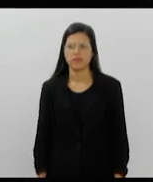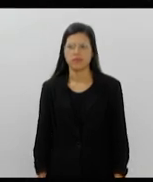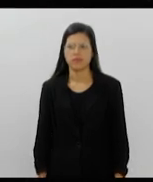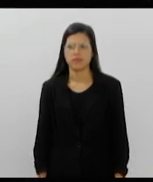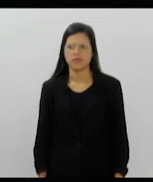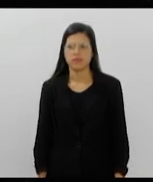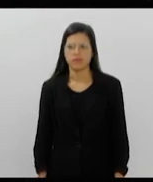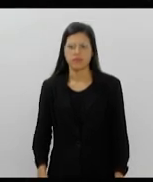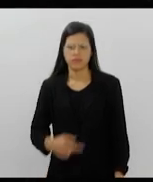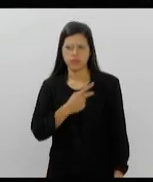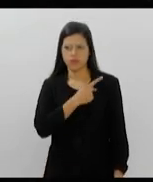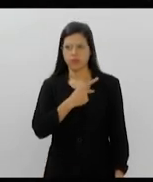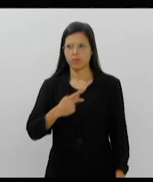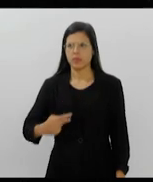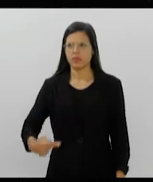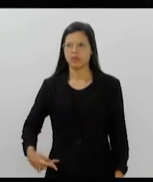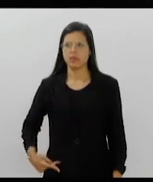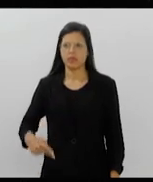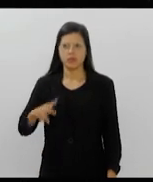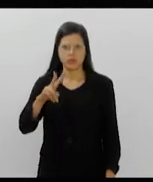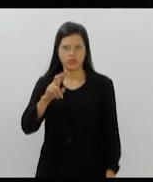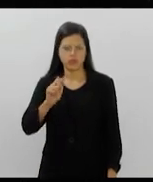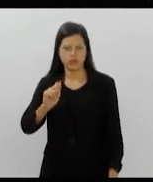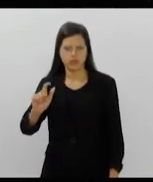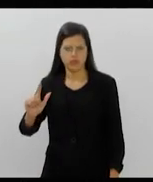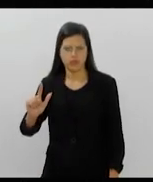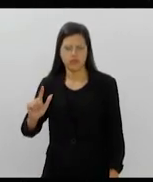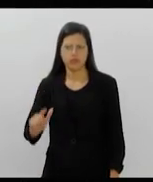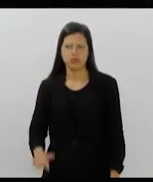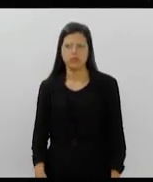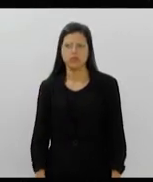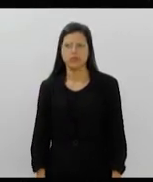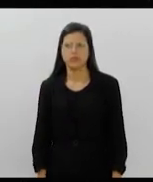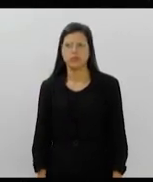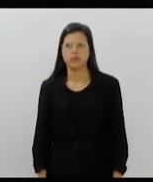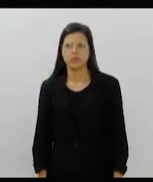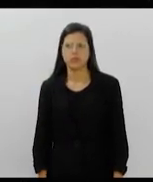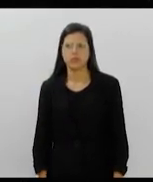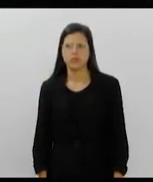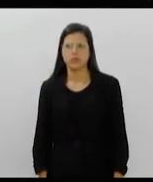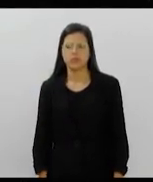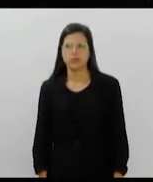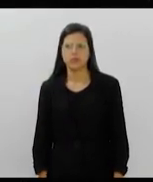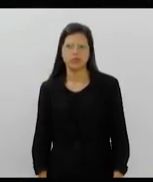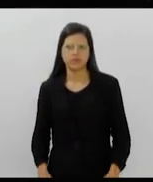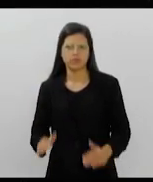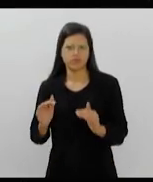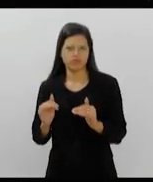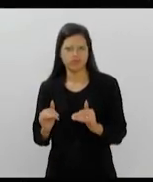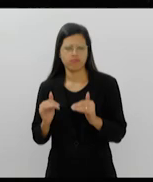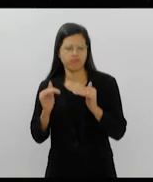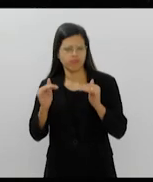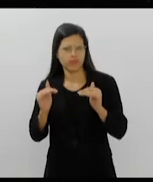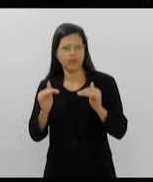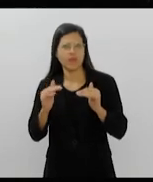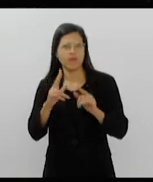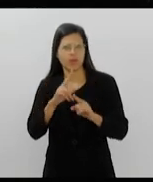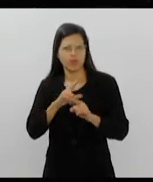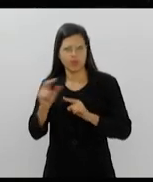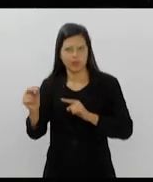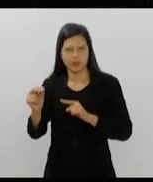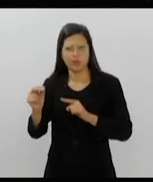Senhor presidente Valda Seasa, Vossa Excelência foi um vitorioso nas últimas